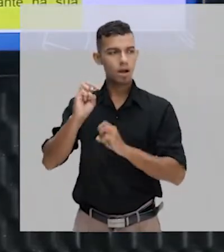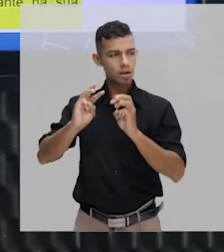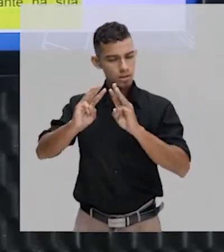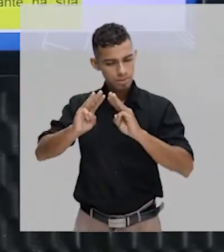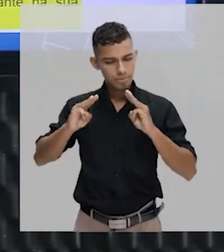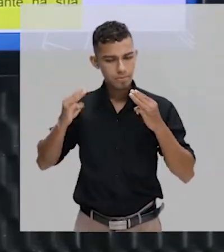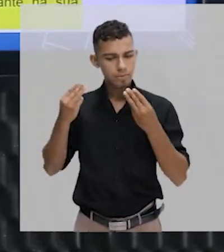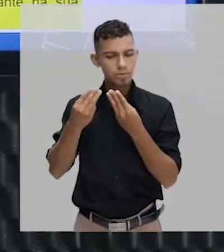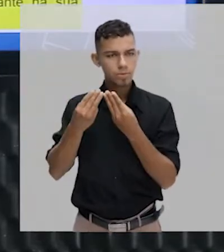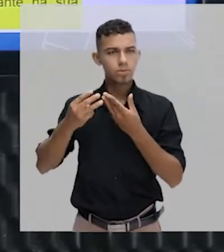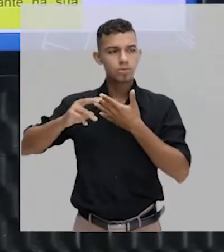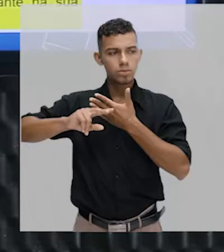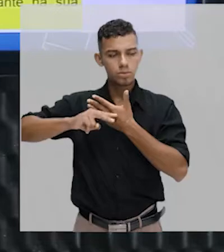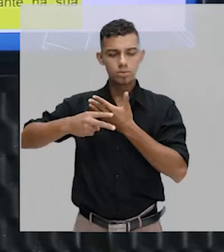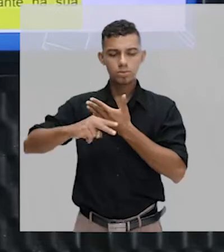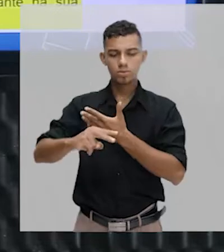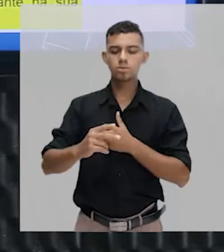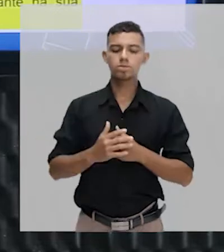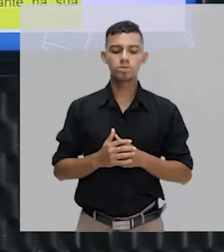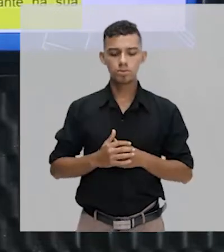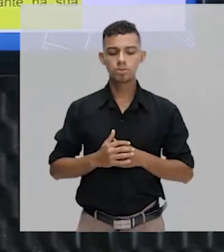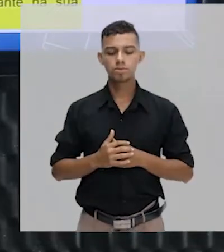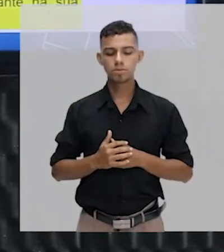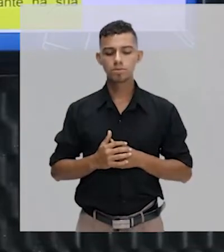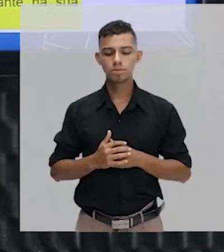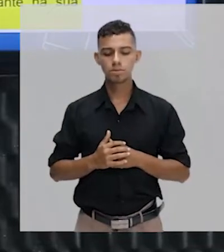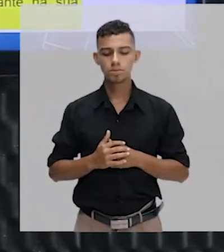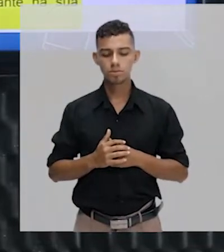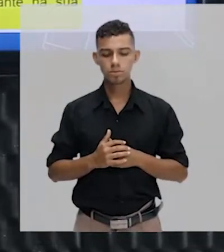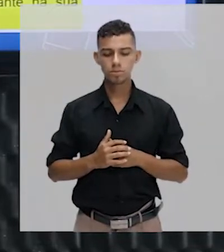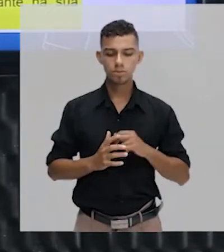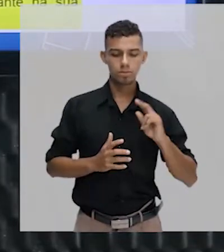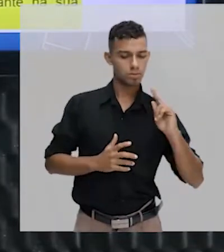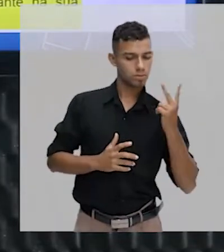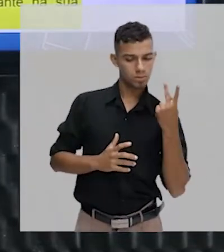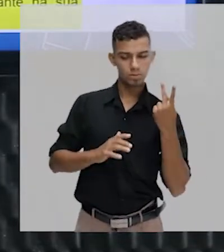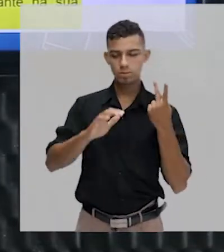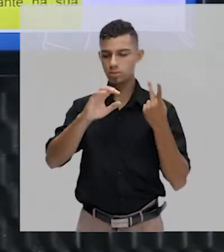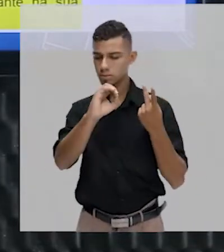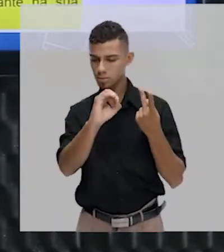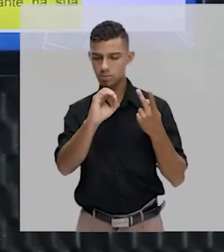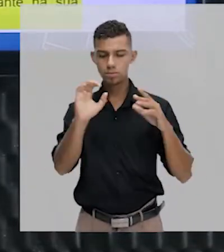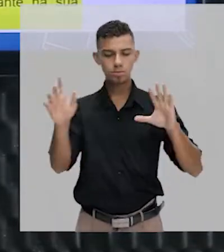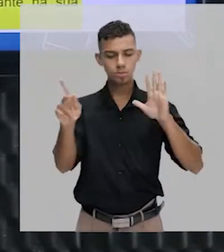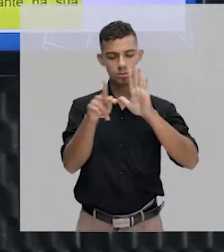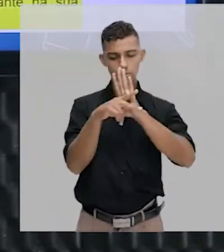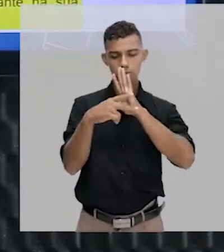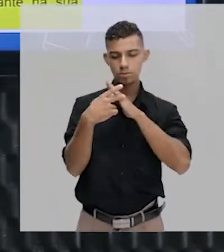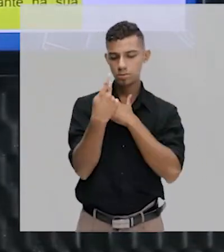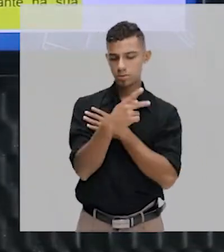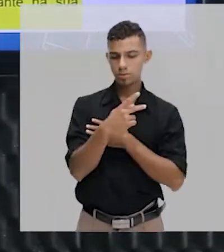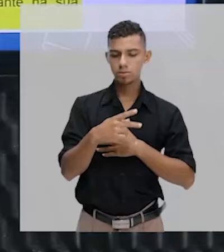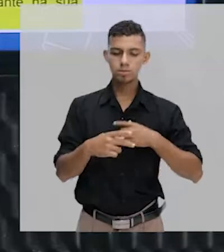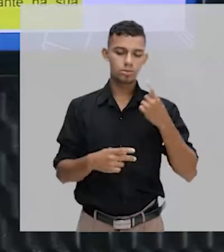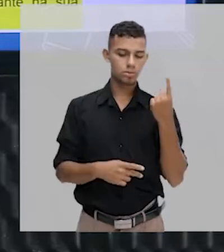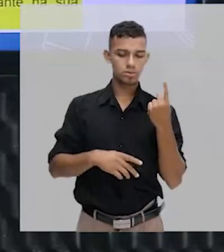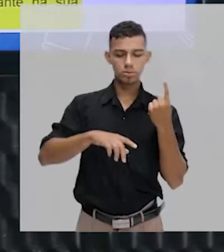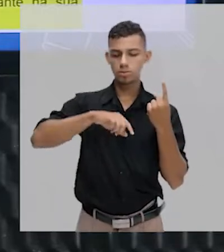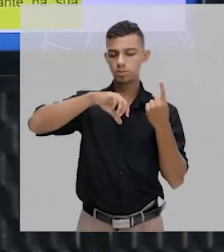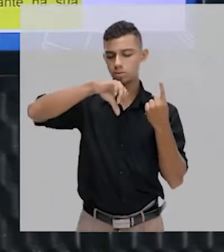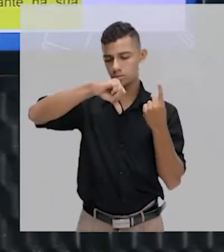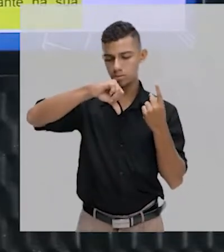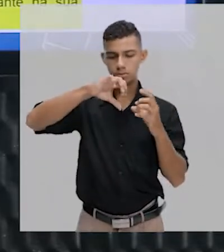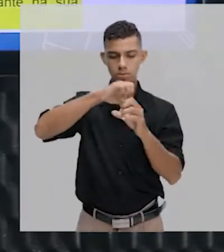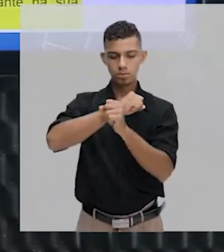constantes. Então, massa dos reagentes, hidrogênio e oxigênio, 1 mais 8, 9. Vai ser igual à massa